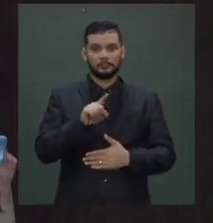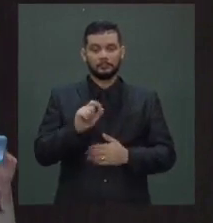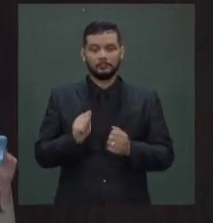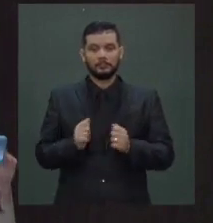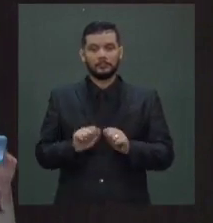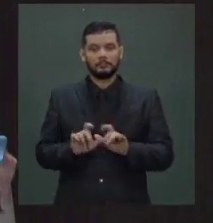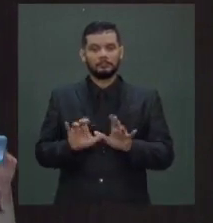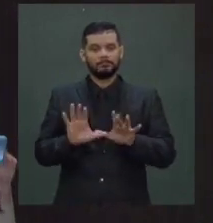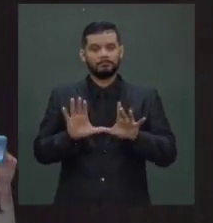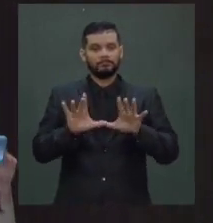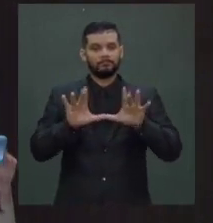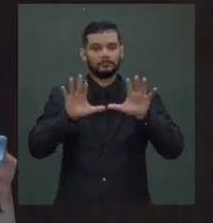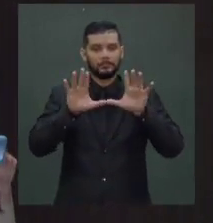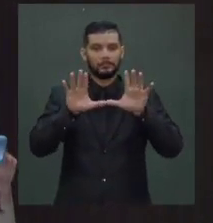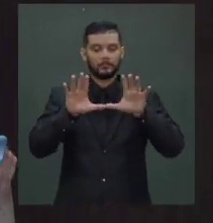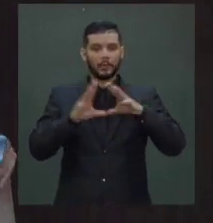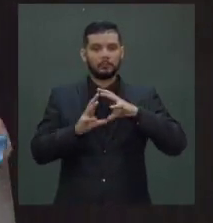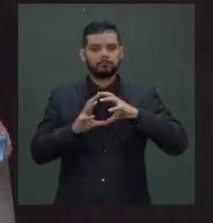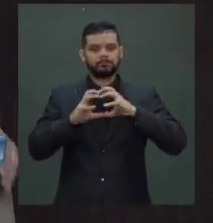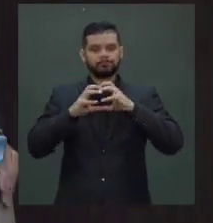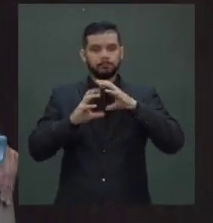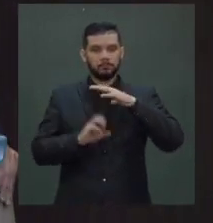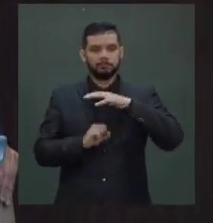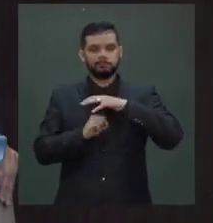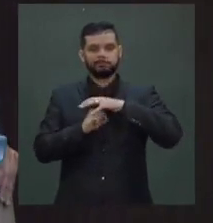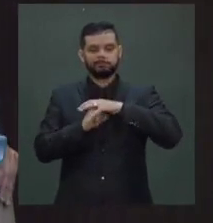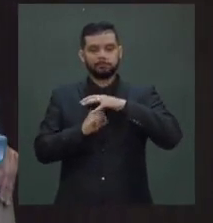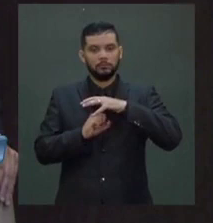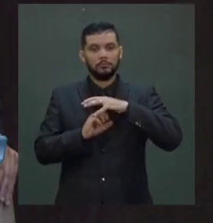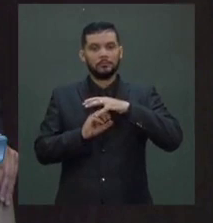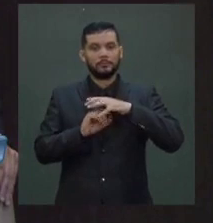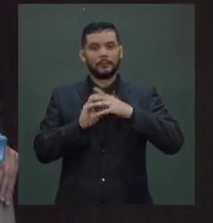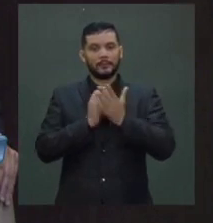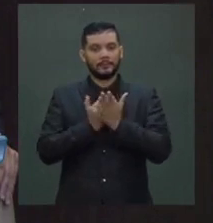efeito estufa que agravam